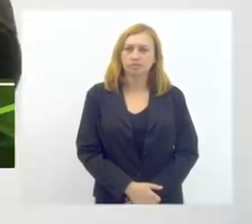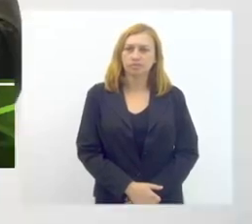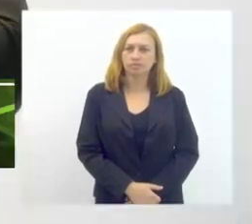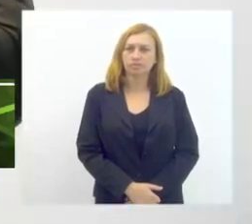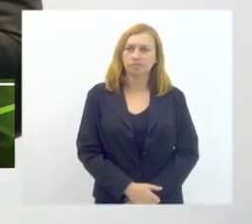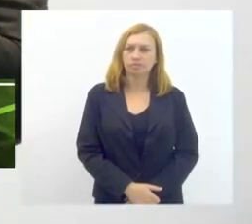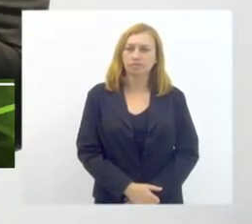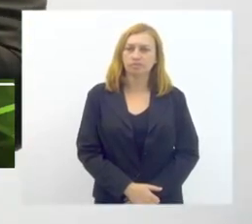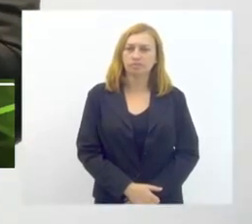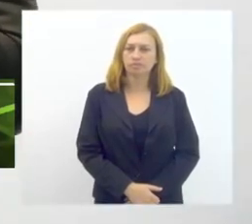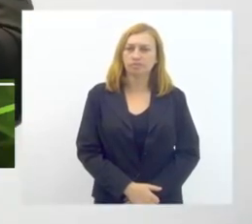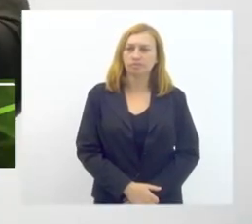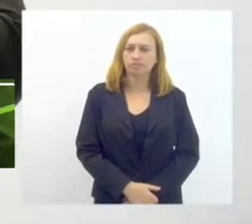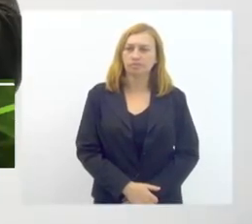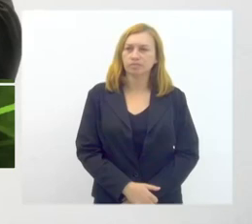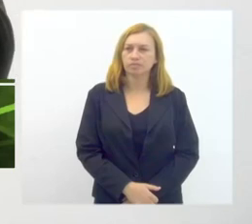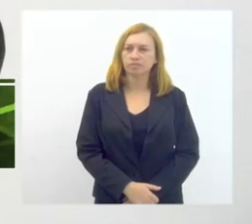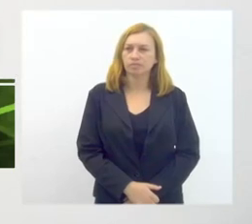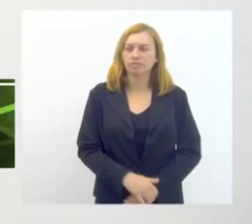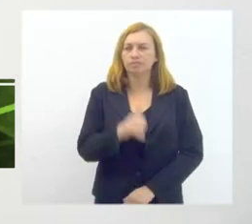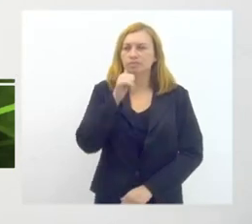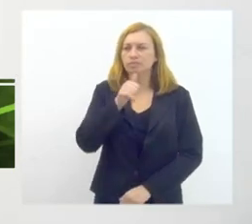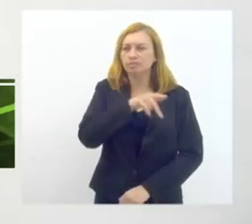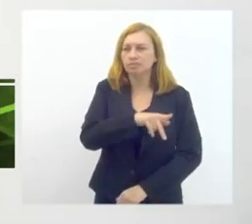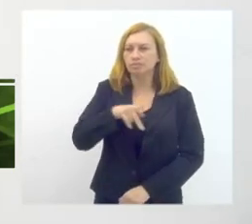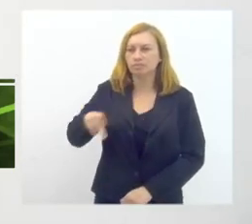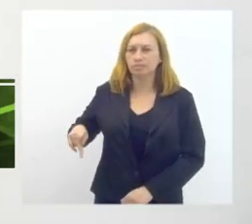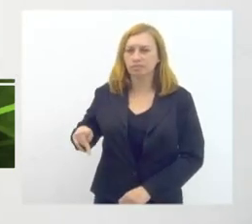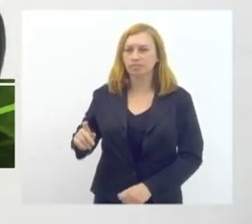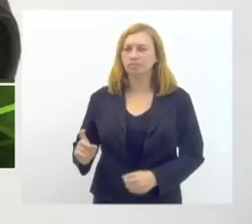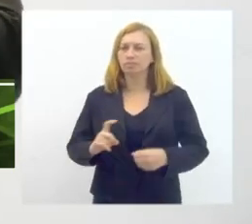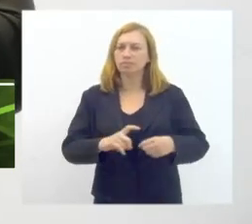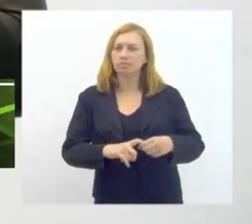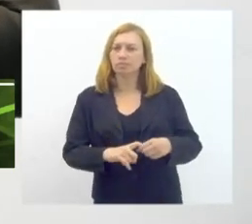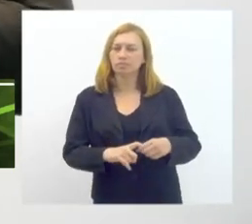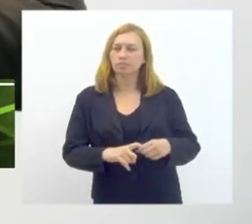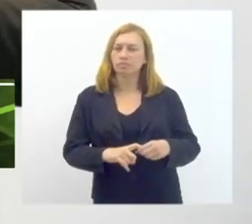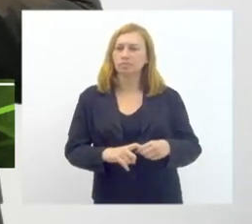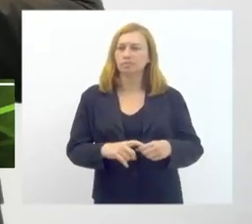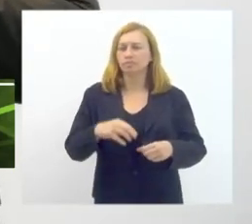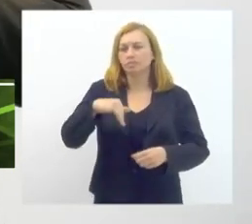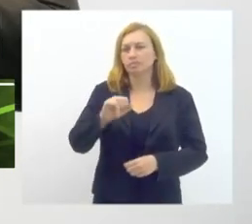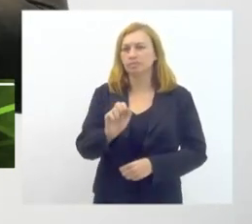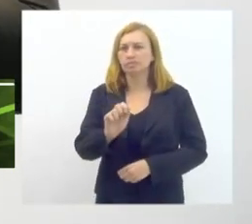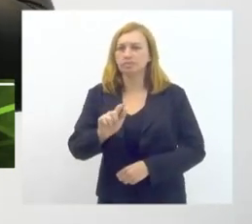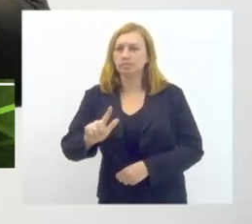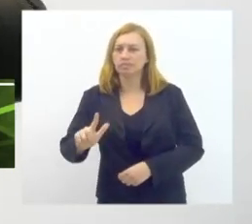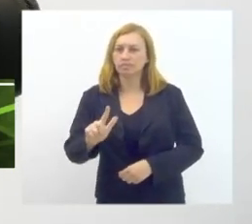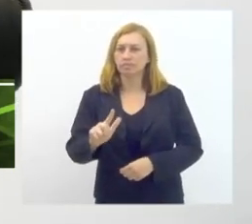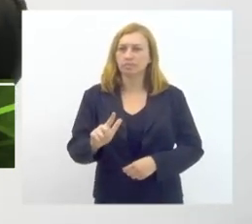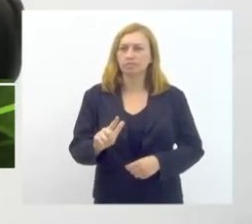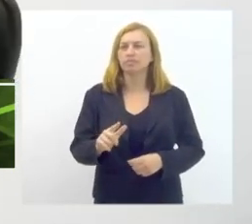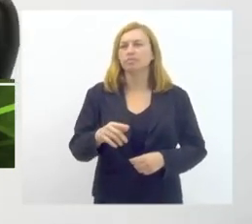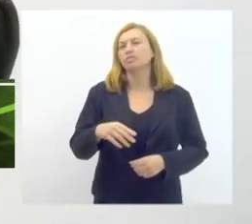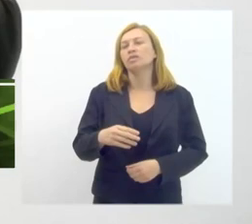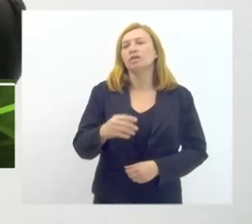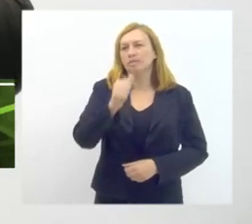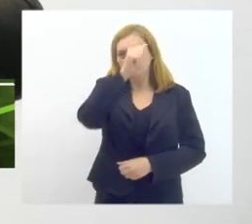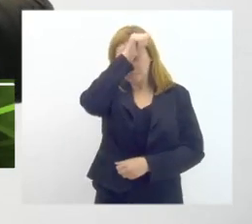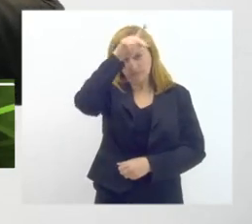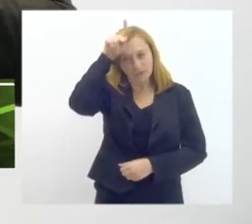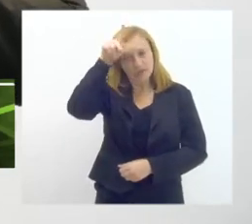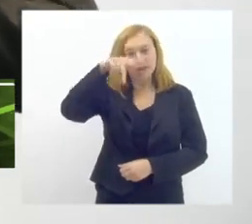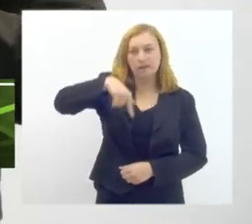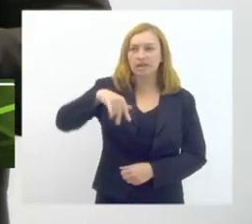A presidente do Consórcio Intermunicipal de Desenvolvimento do Norte e Noroeste Fluminense, a prefeita de Quissamã,